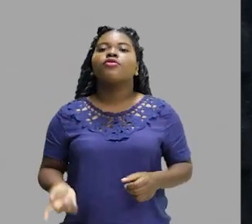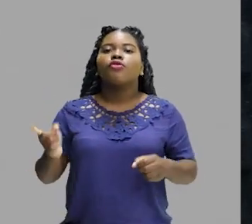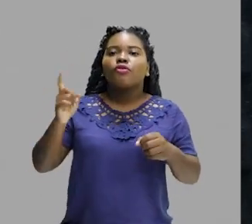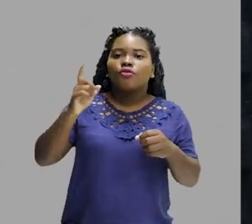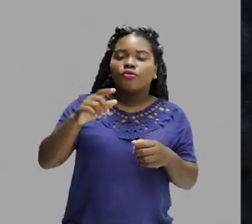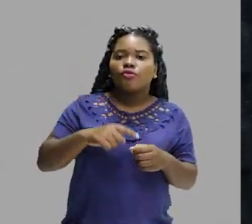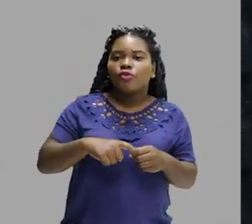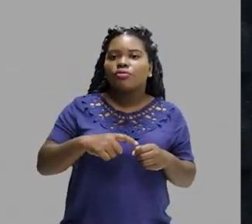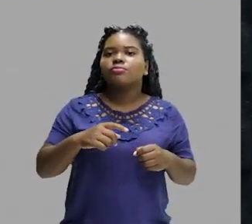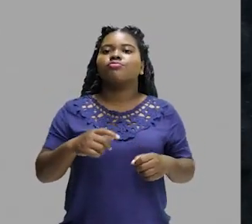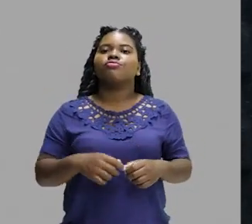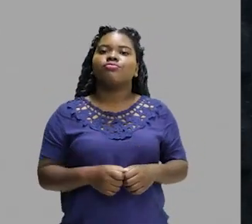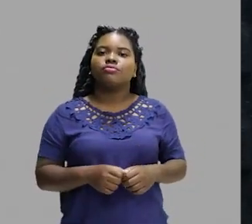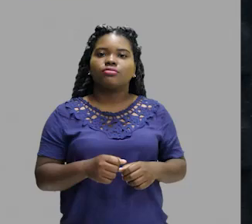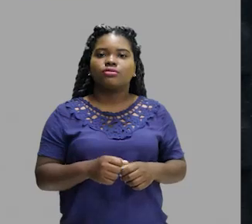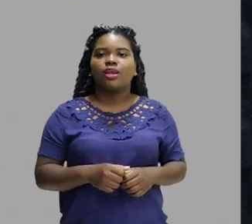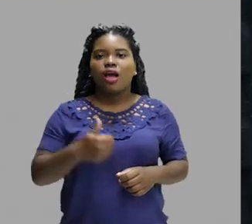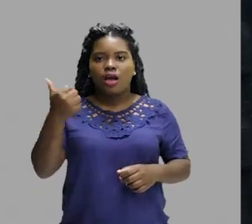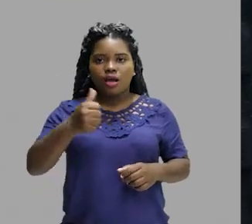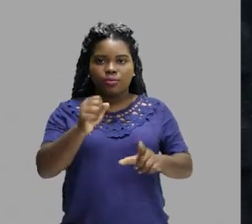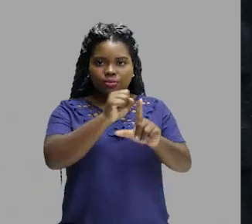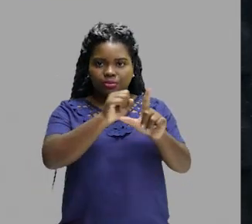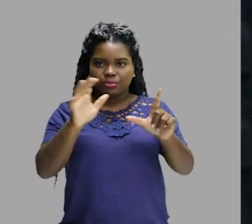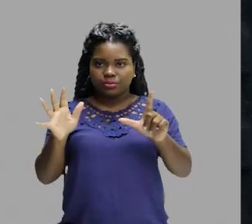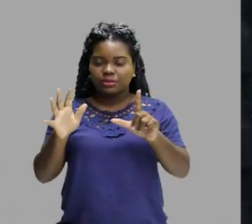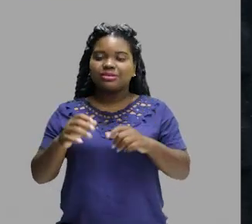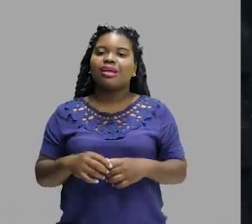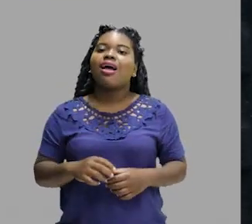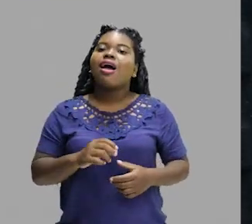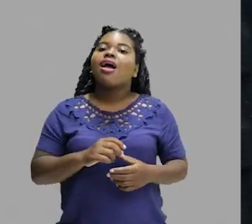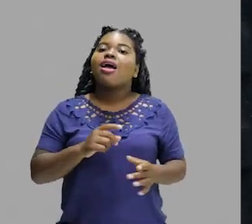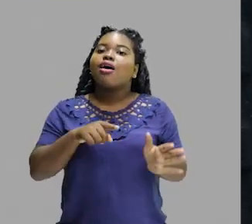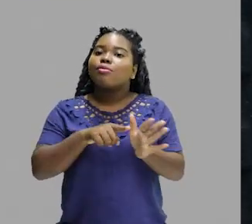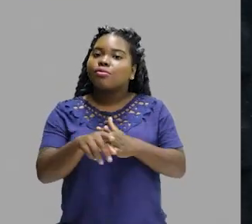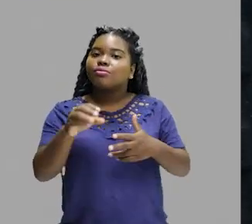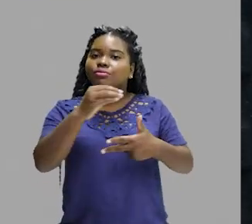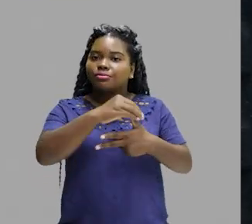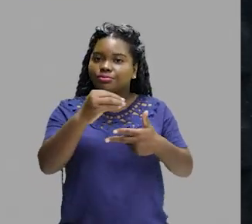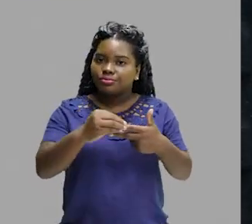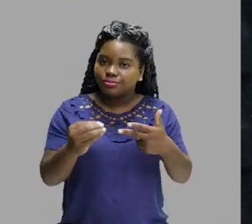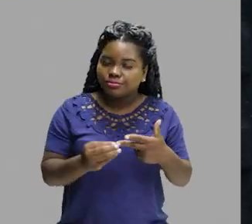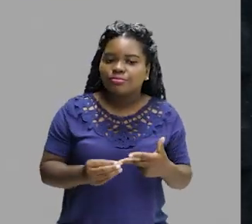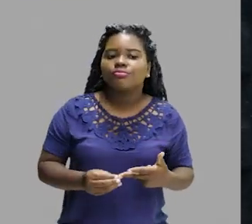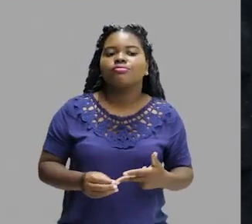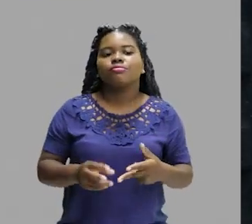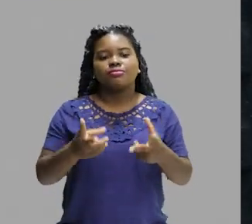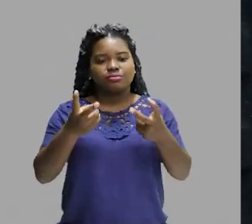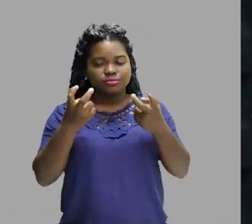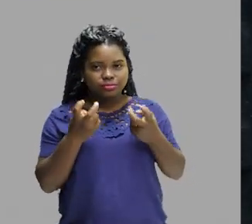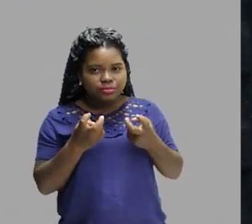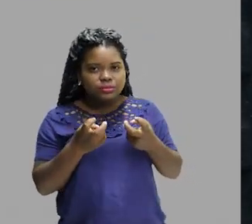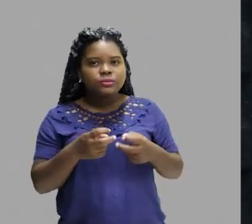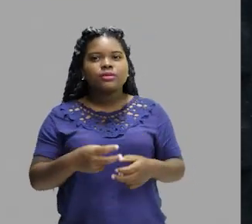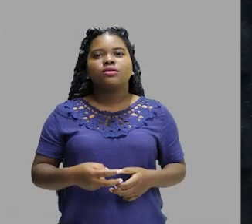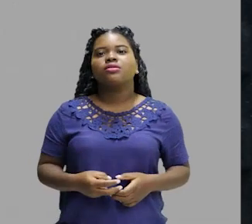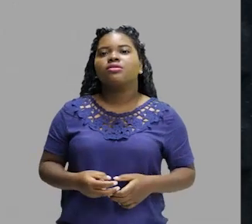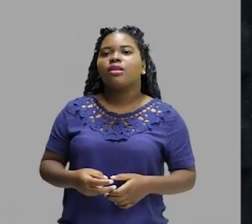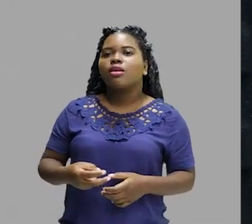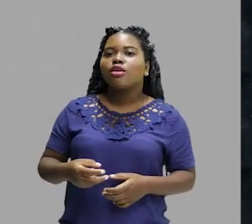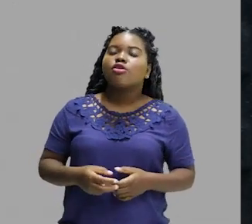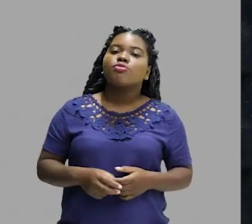no primeiro slide, isso é uma questão de Enem, tá, gente? Deem uma olhadinha, 2 segundinhos para